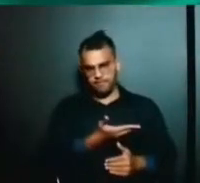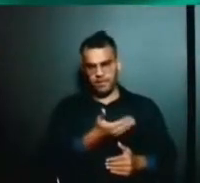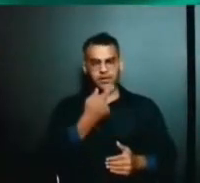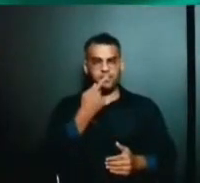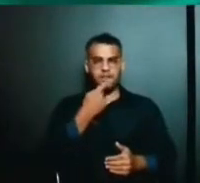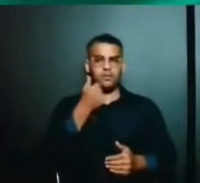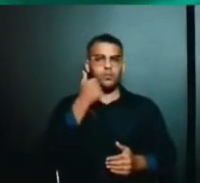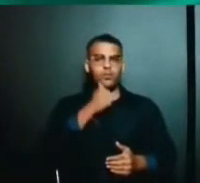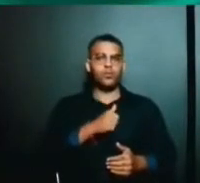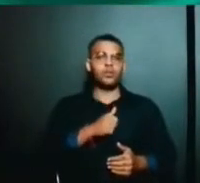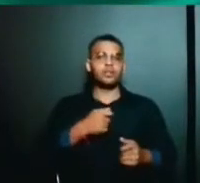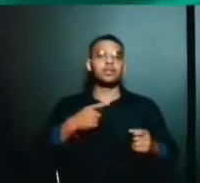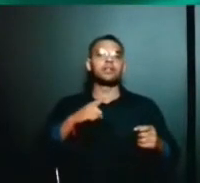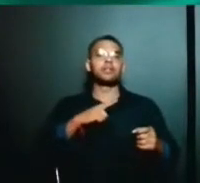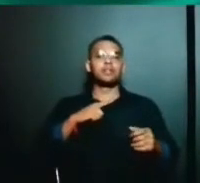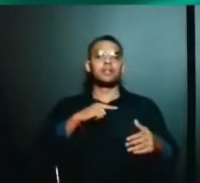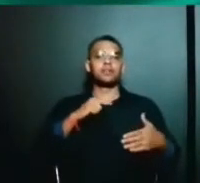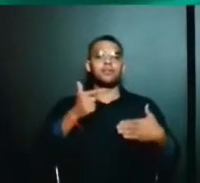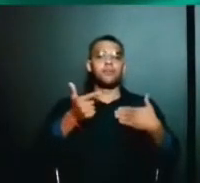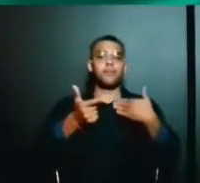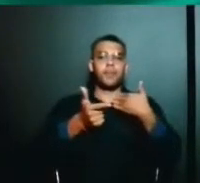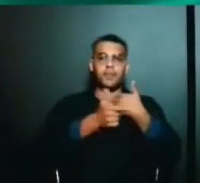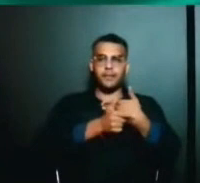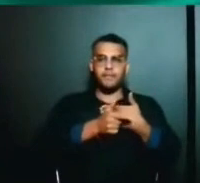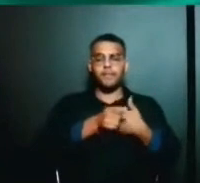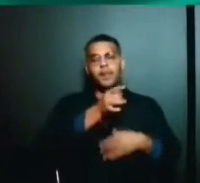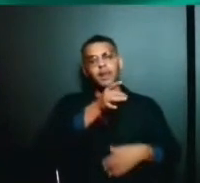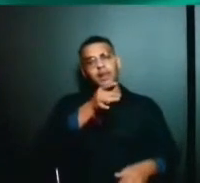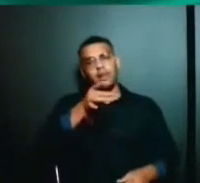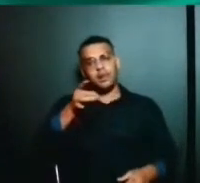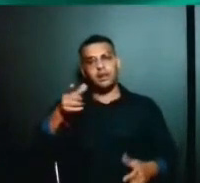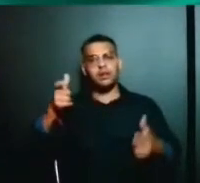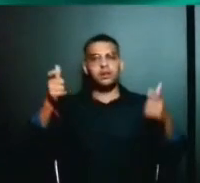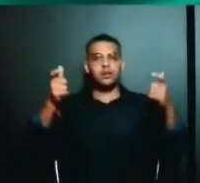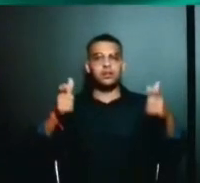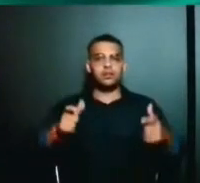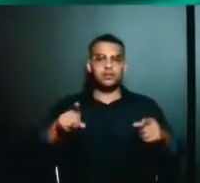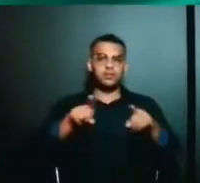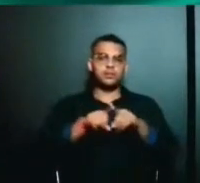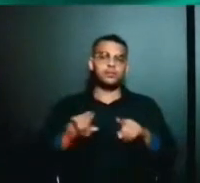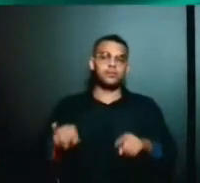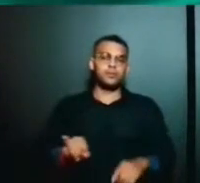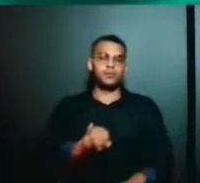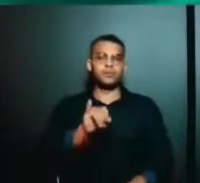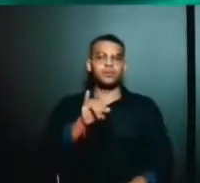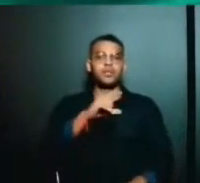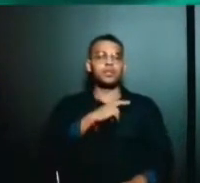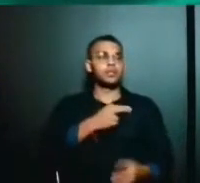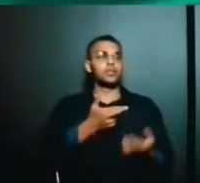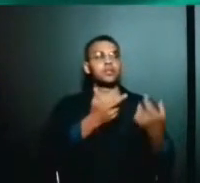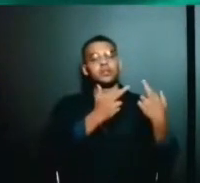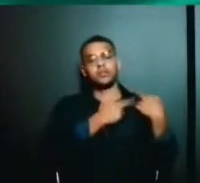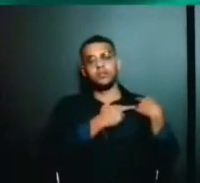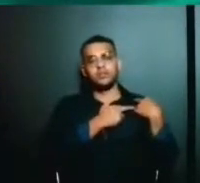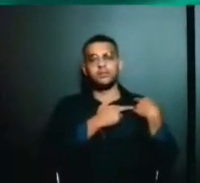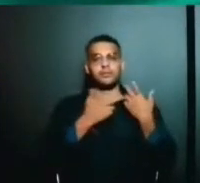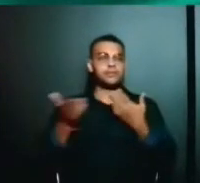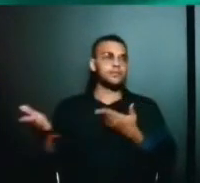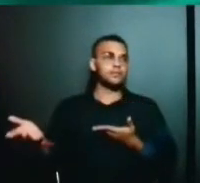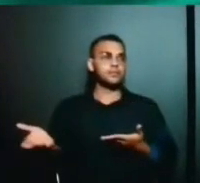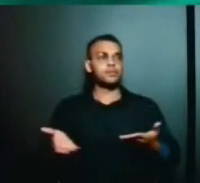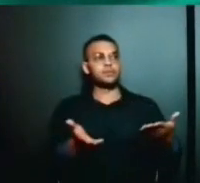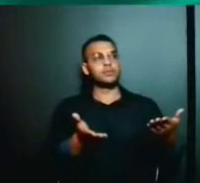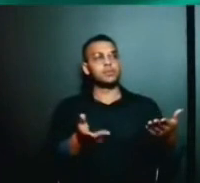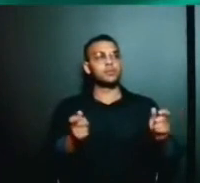ela também tem um papel em cada local importante a desempenhar? Passo para você comentar também, assim como a